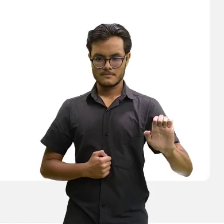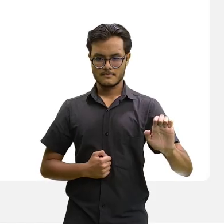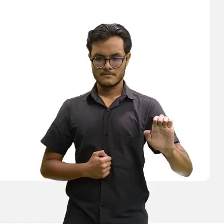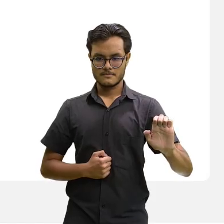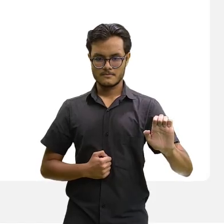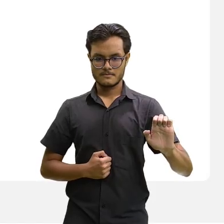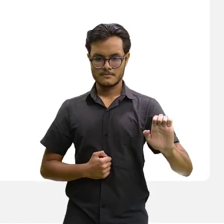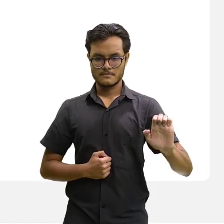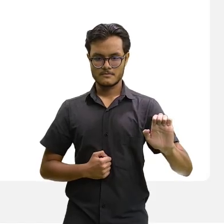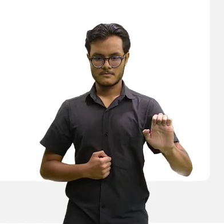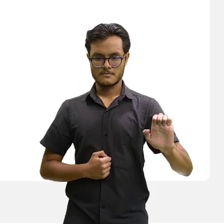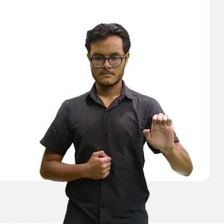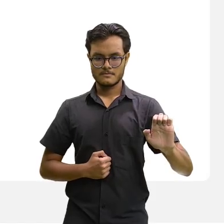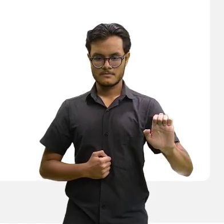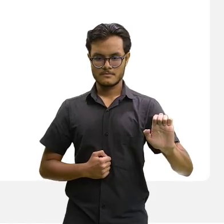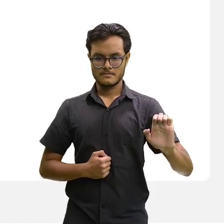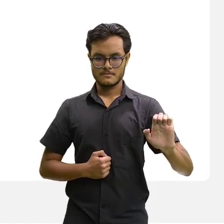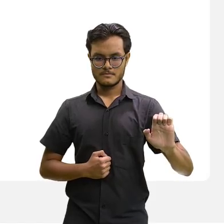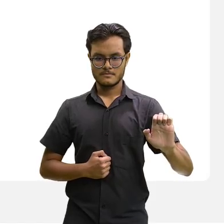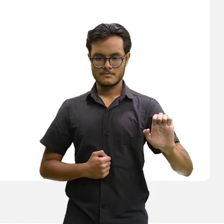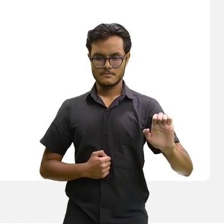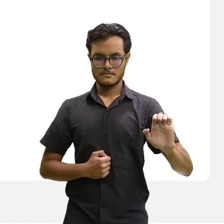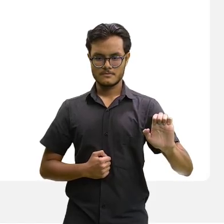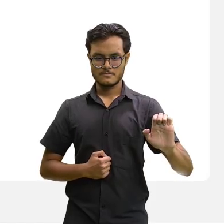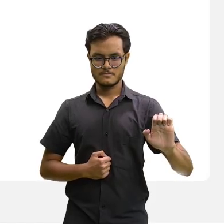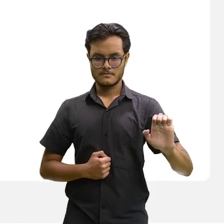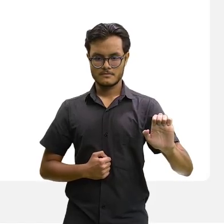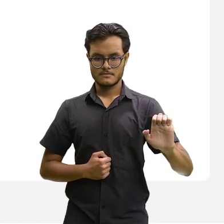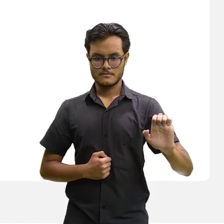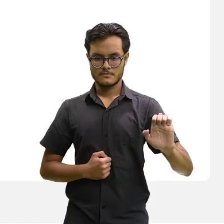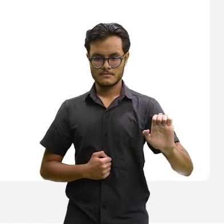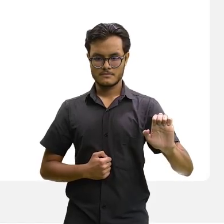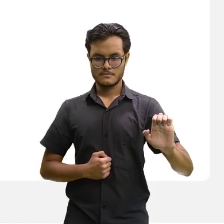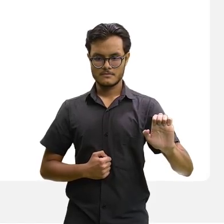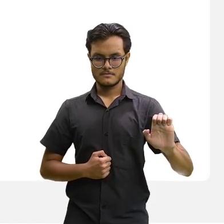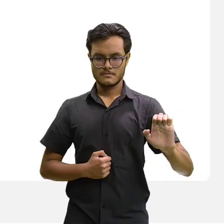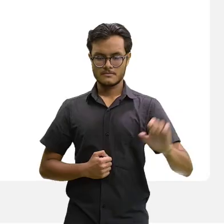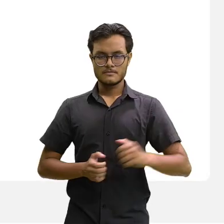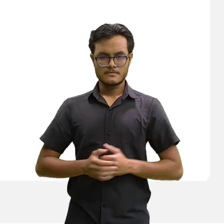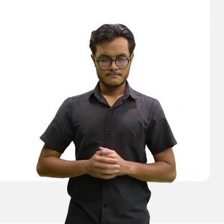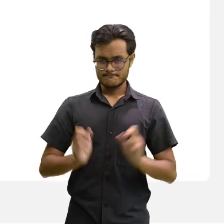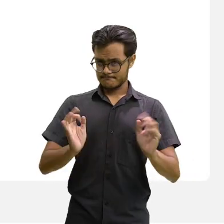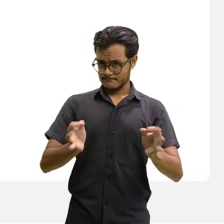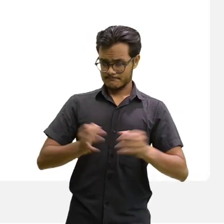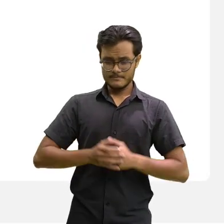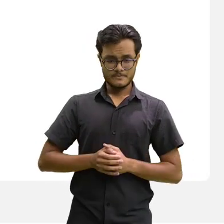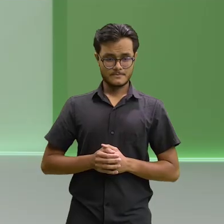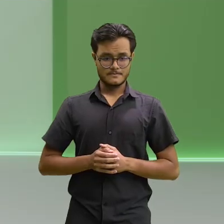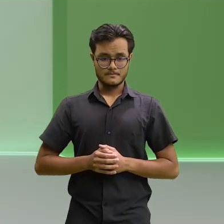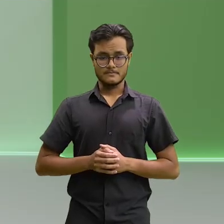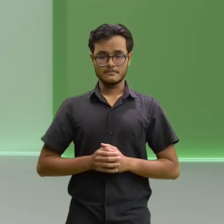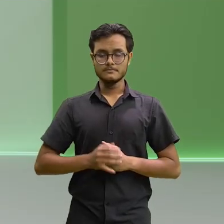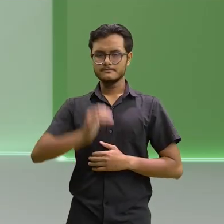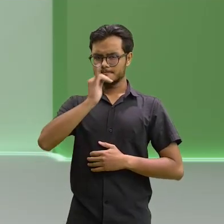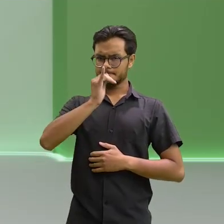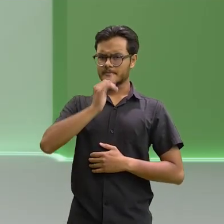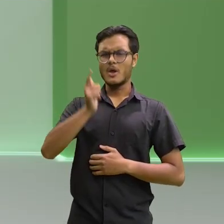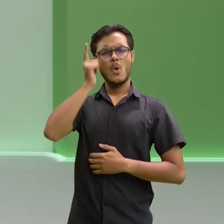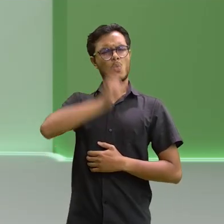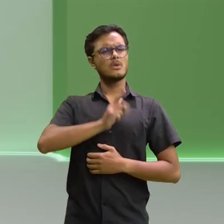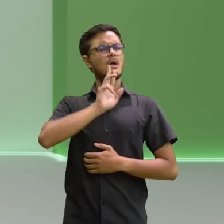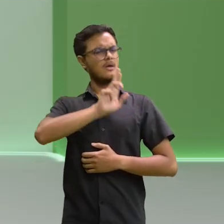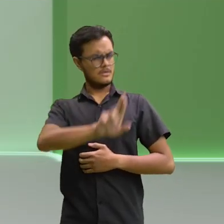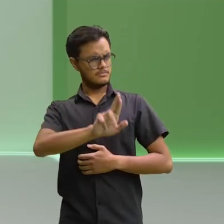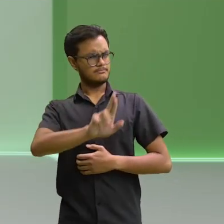muscular, que quando contraído, obstrui a faringe. Muito bem! Gente, para que a gente